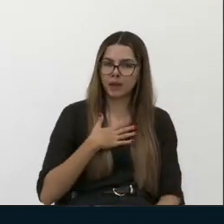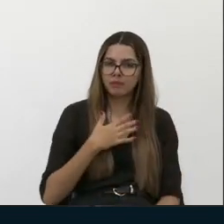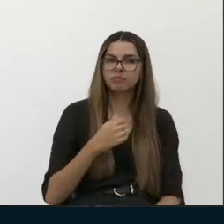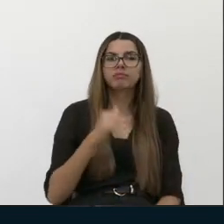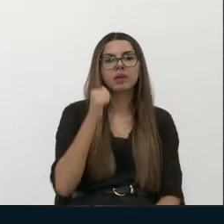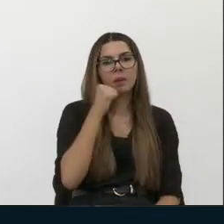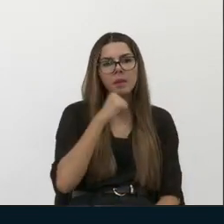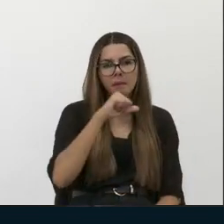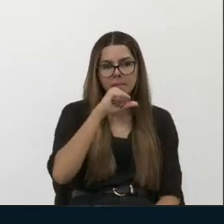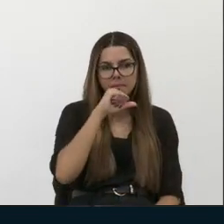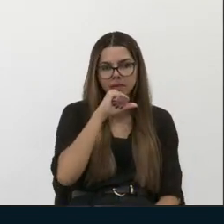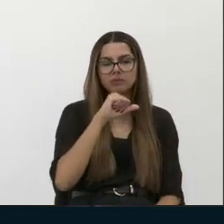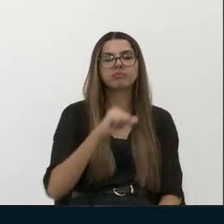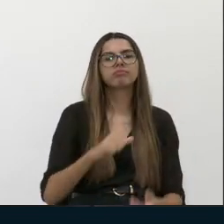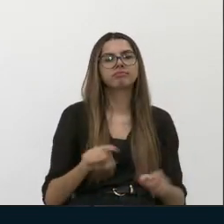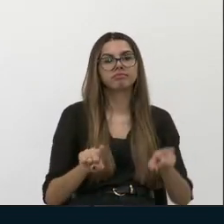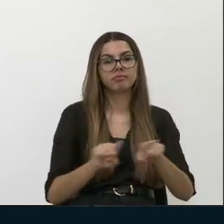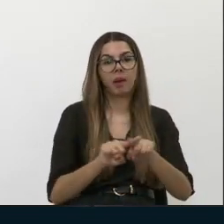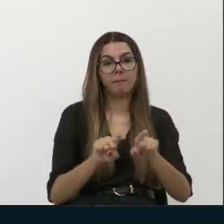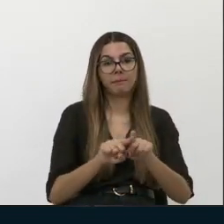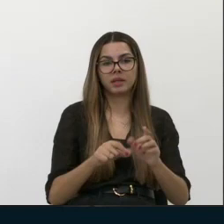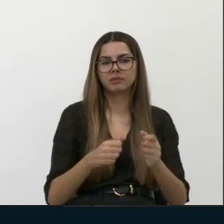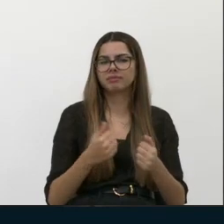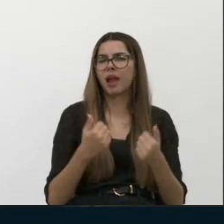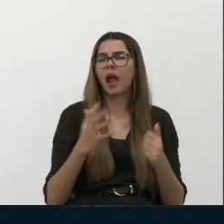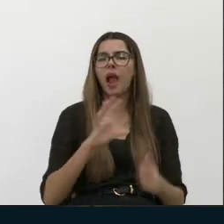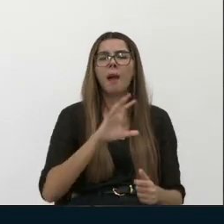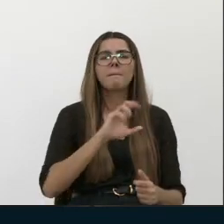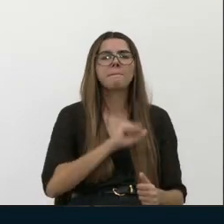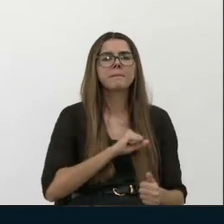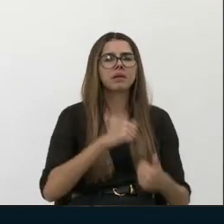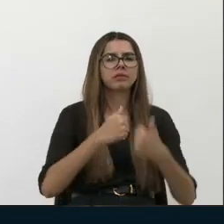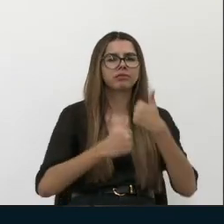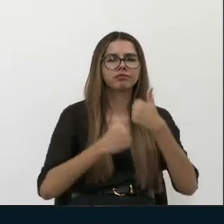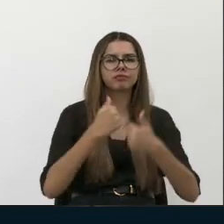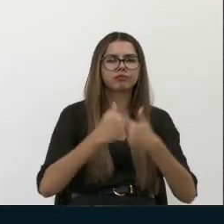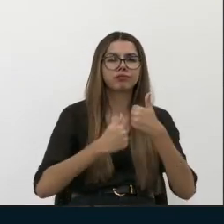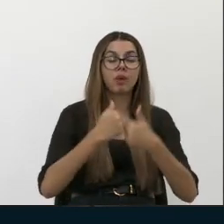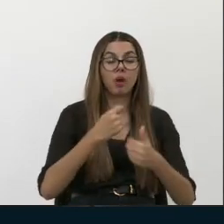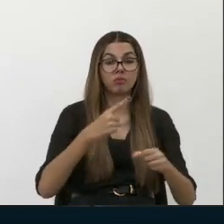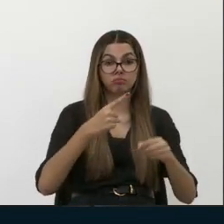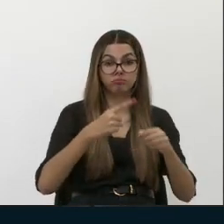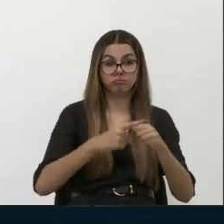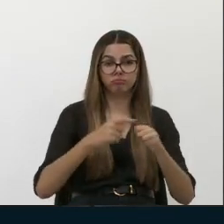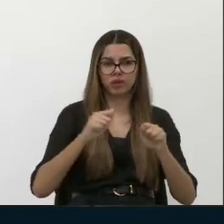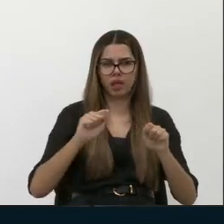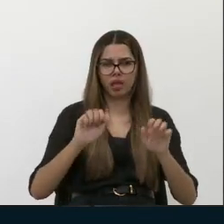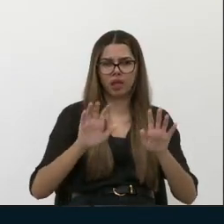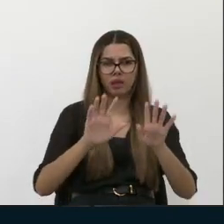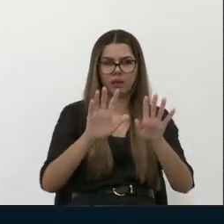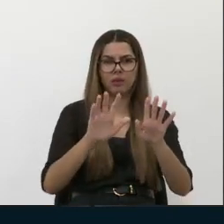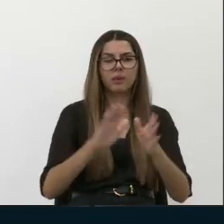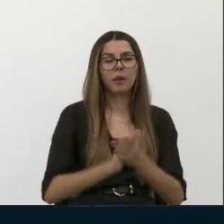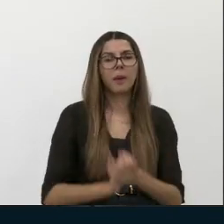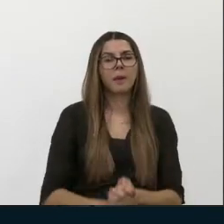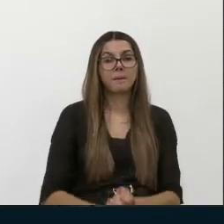tirado por ele. Adorava futebol. Ou seja, um guarulhense merece os respeitos. Peço ao senhor um minuto de